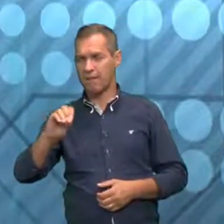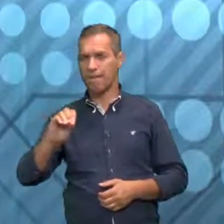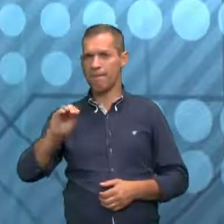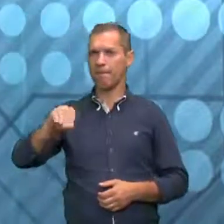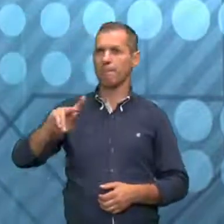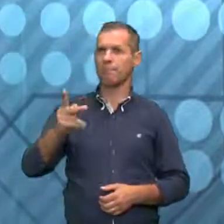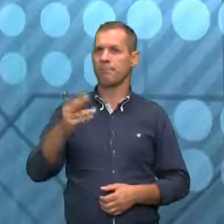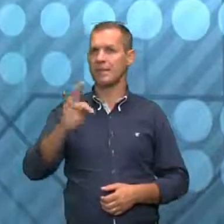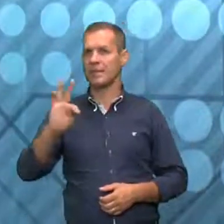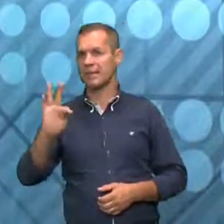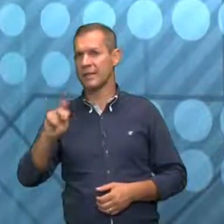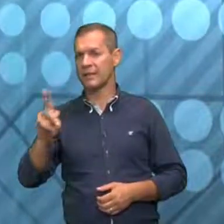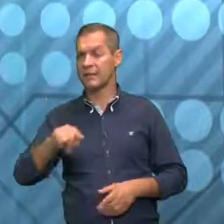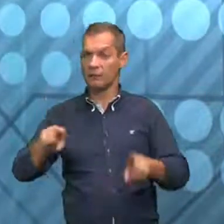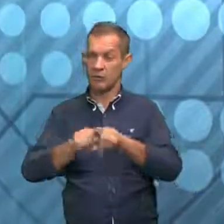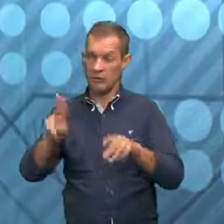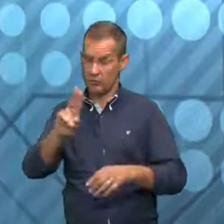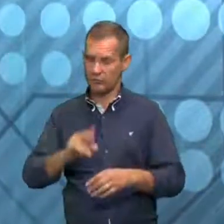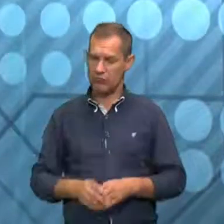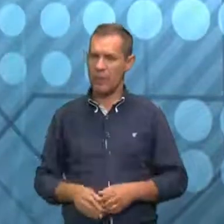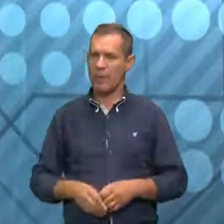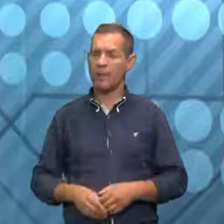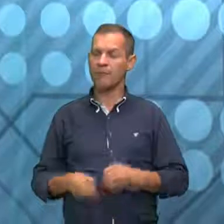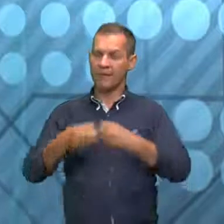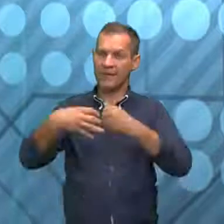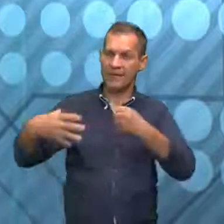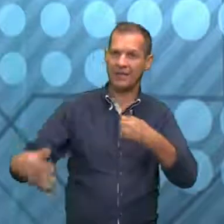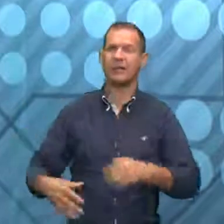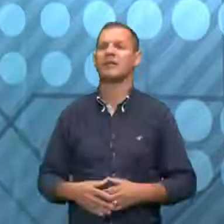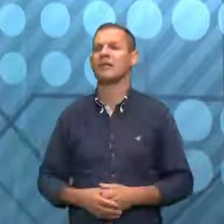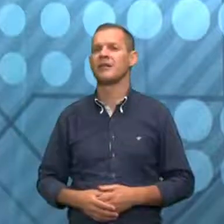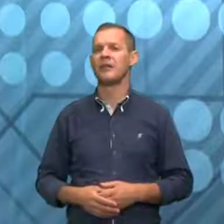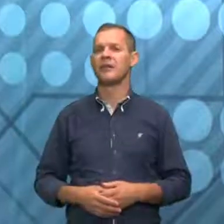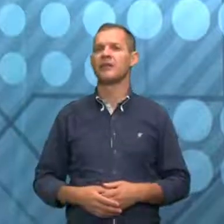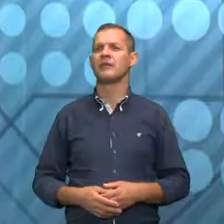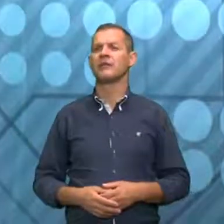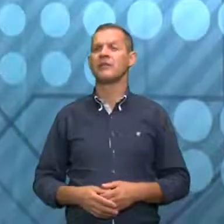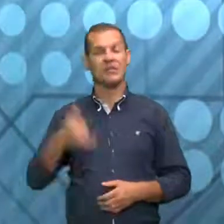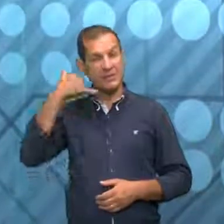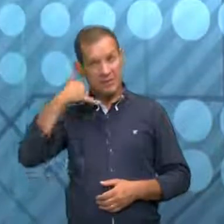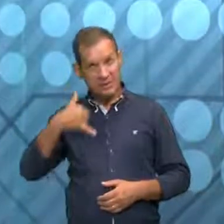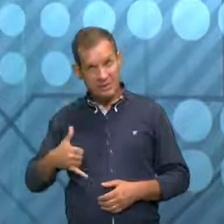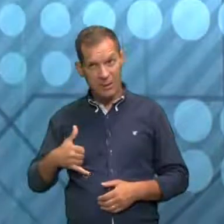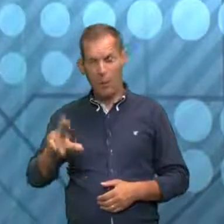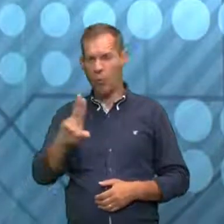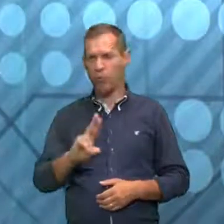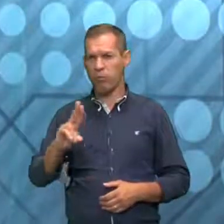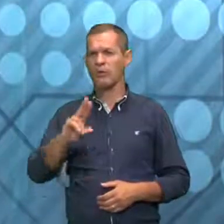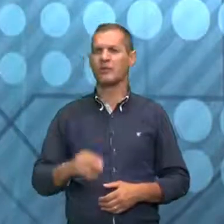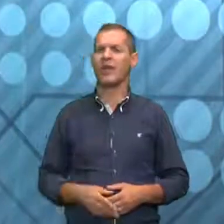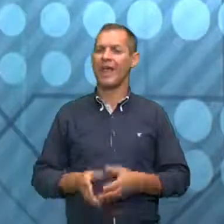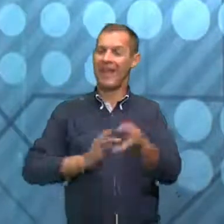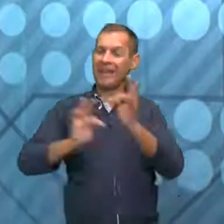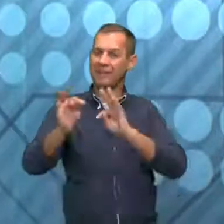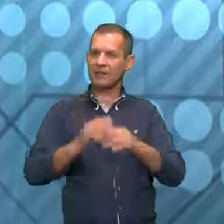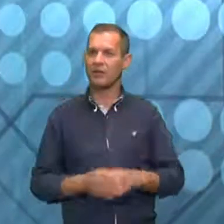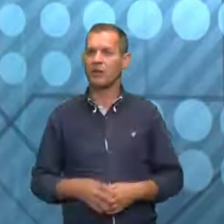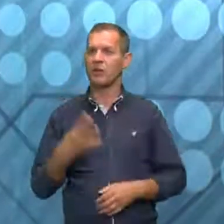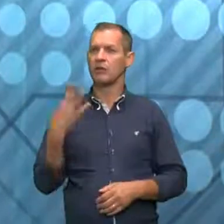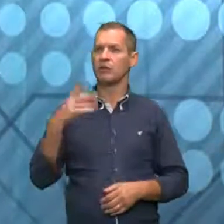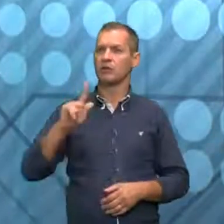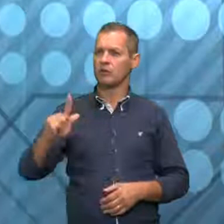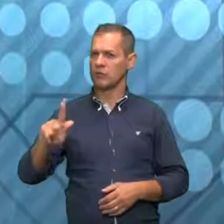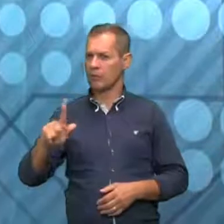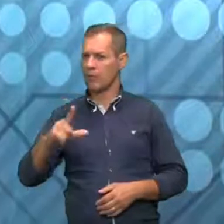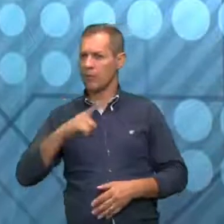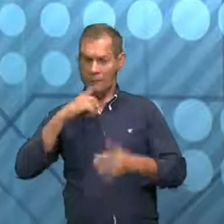coisa. Você pega a sua transmissora, a sua rede de celular, utiliza a tecnologia do 4G que